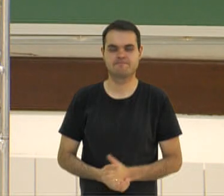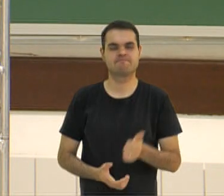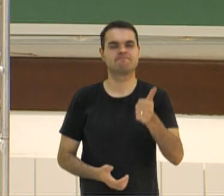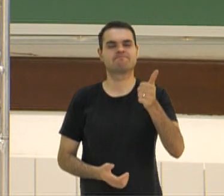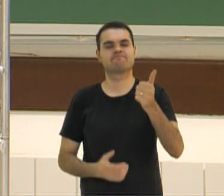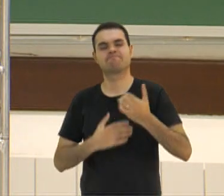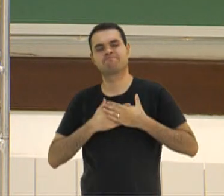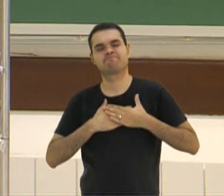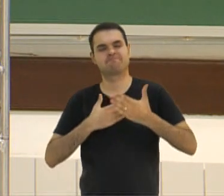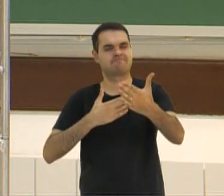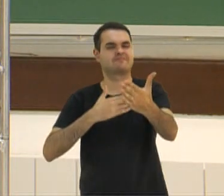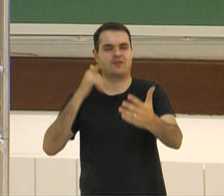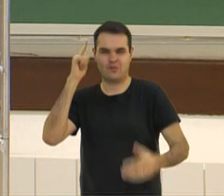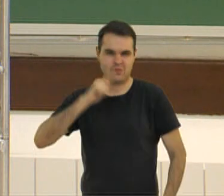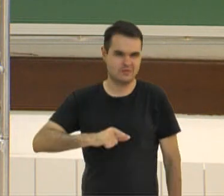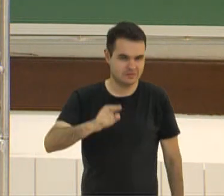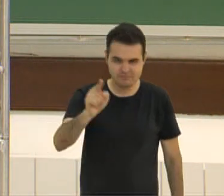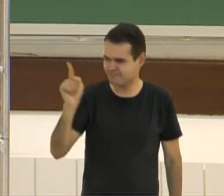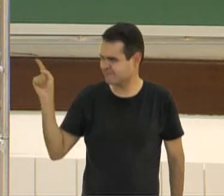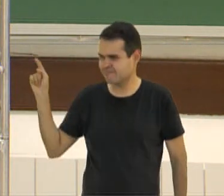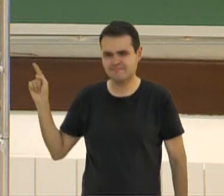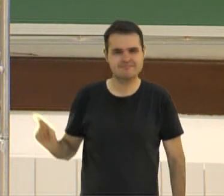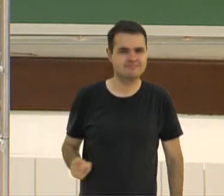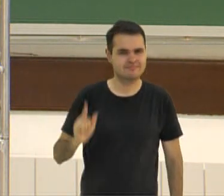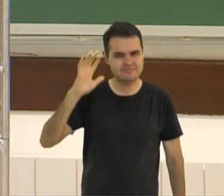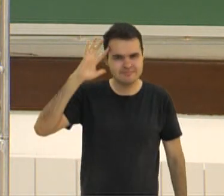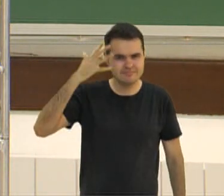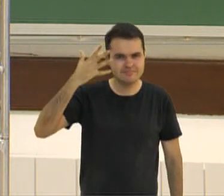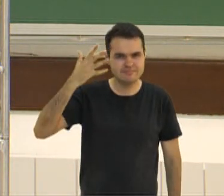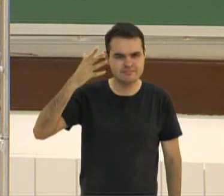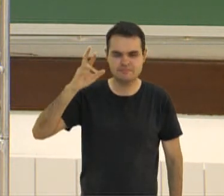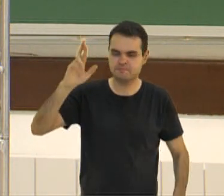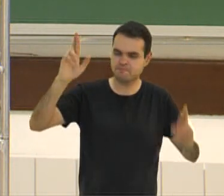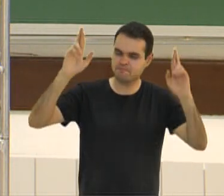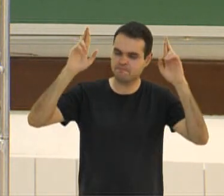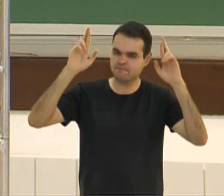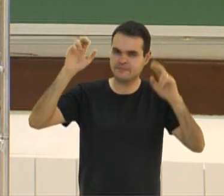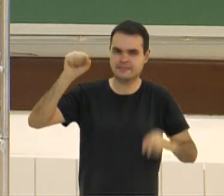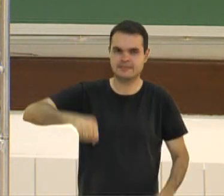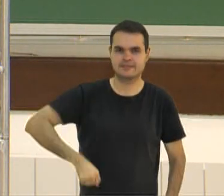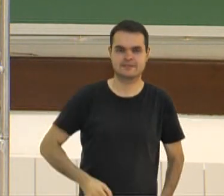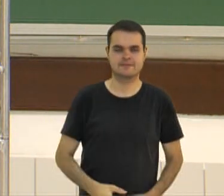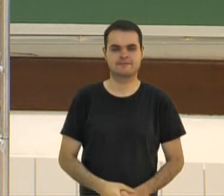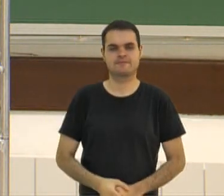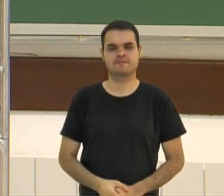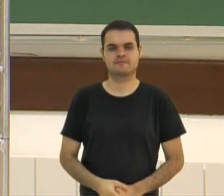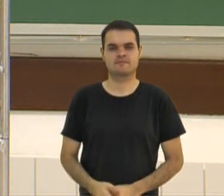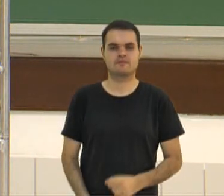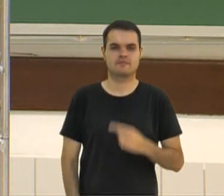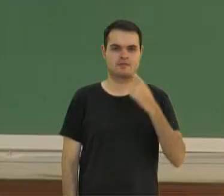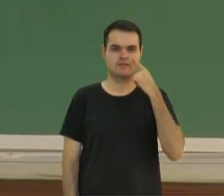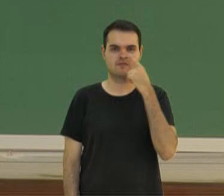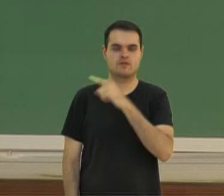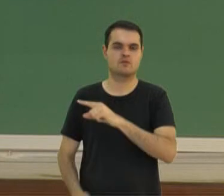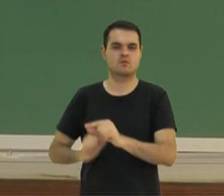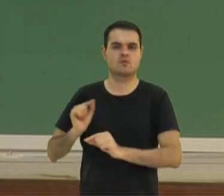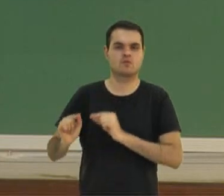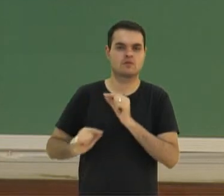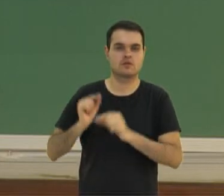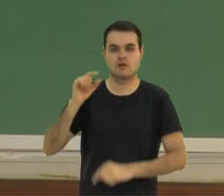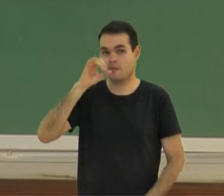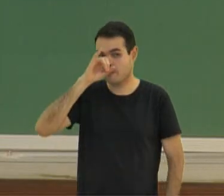E aí, meus queridos, conseguiram resolver essa questão? Eu espero que sim, né? Vejam, né? O que o cara vai fazer com um porco